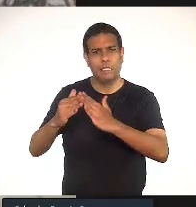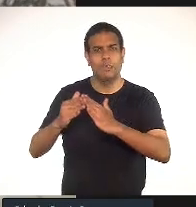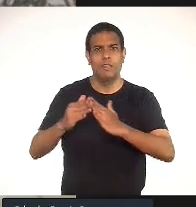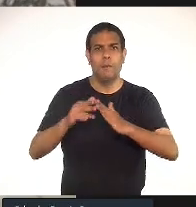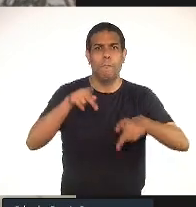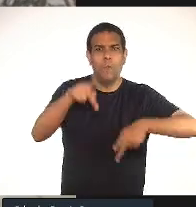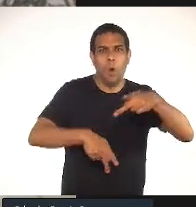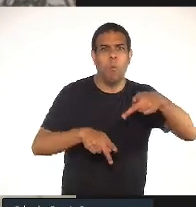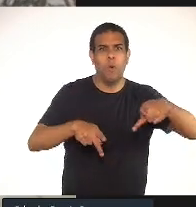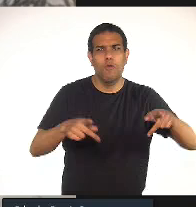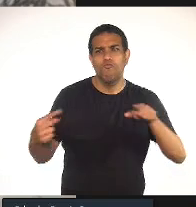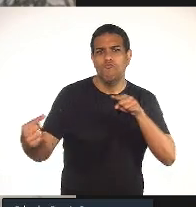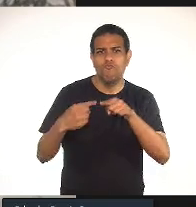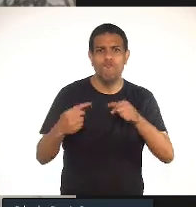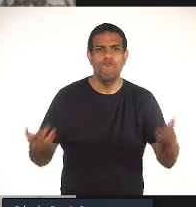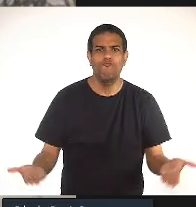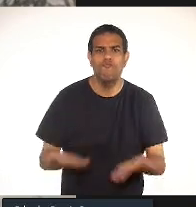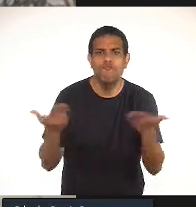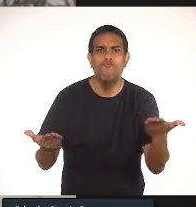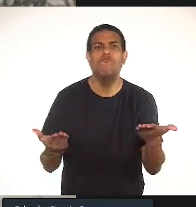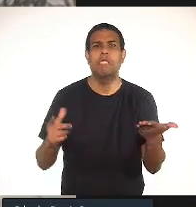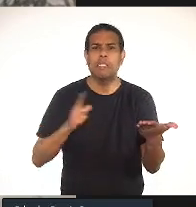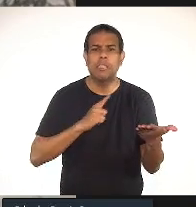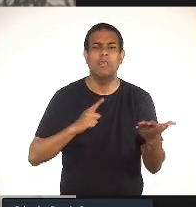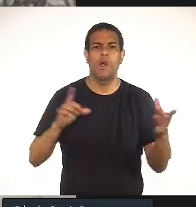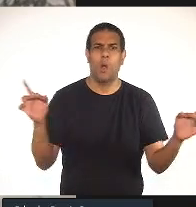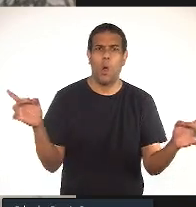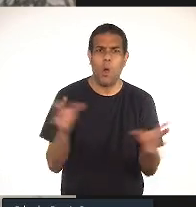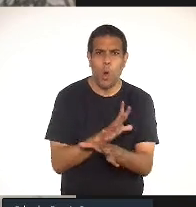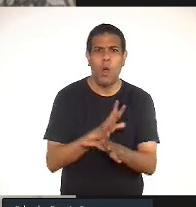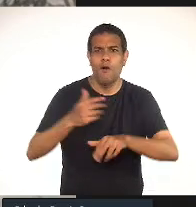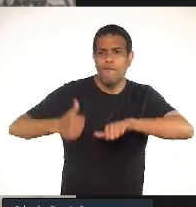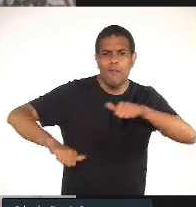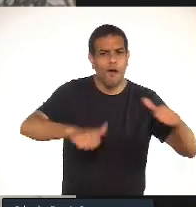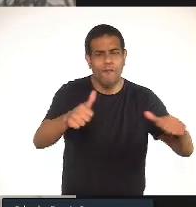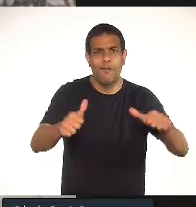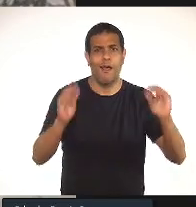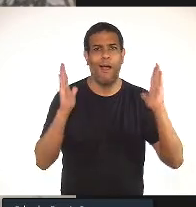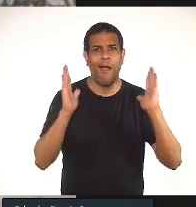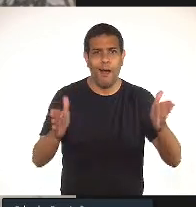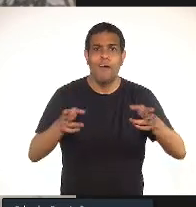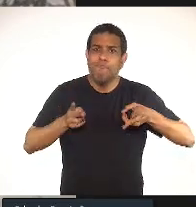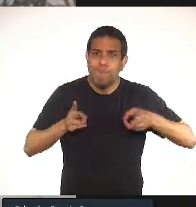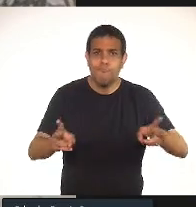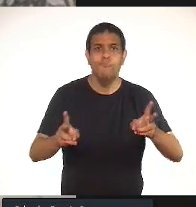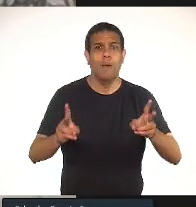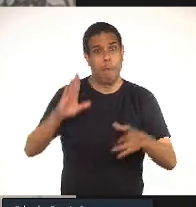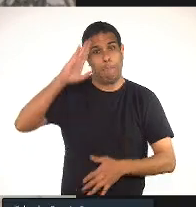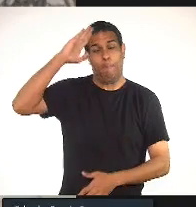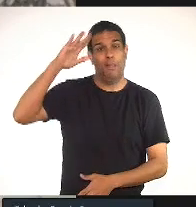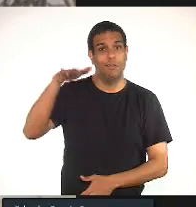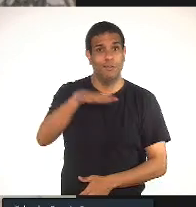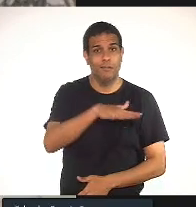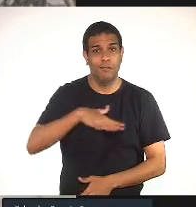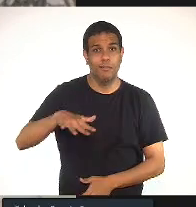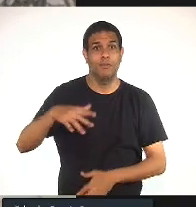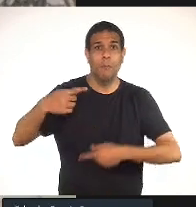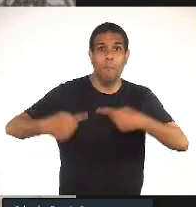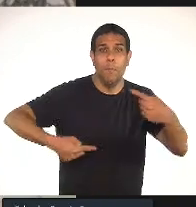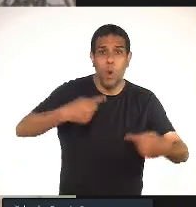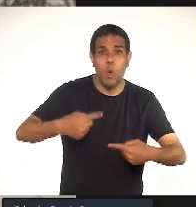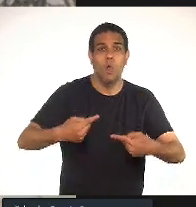populares com o objetivo de formular, implementar e avaliar em caráter permanente e prioritário